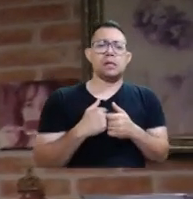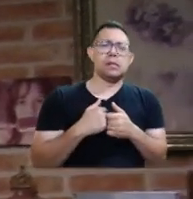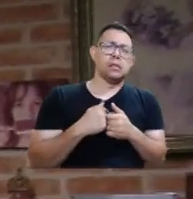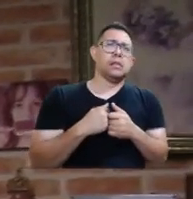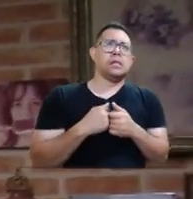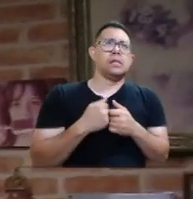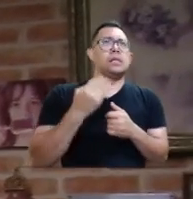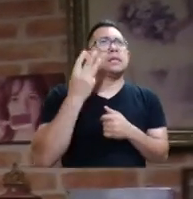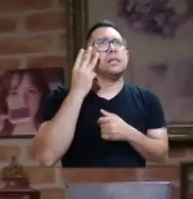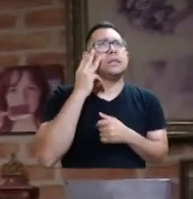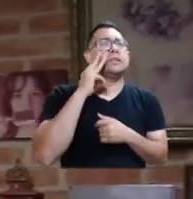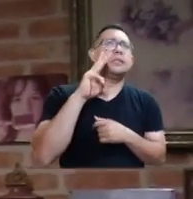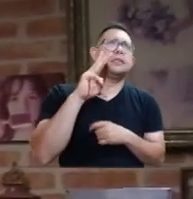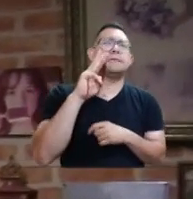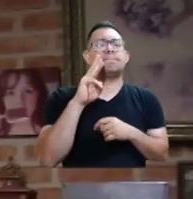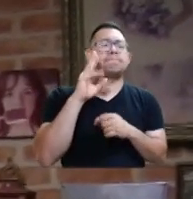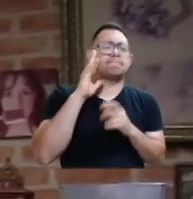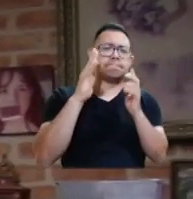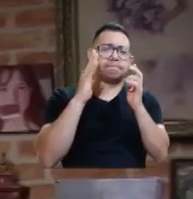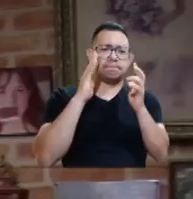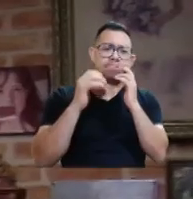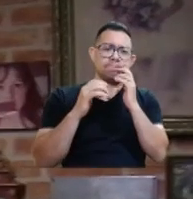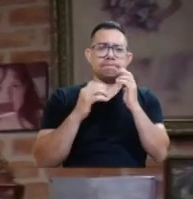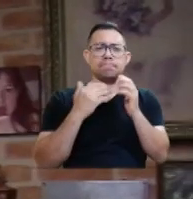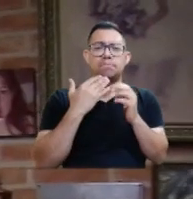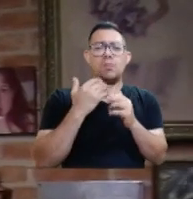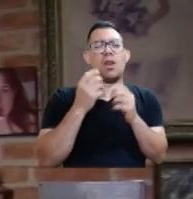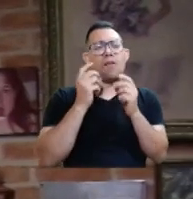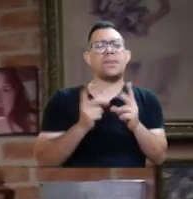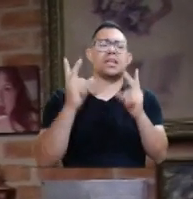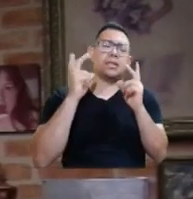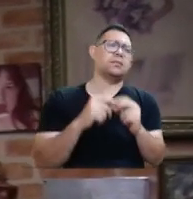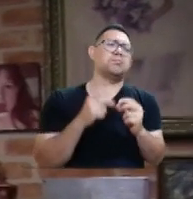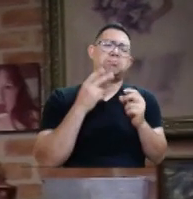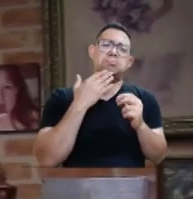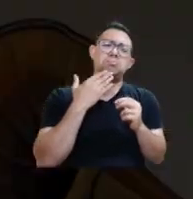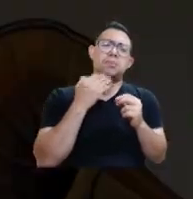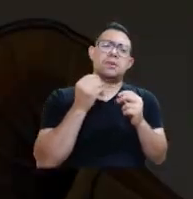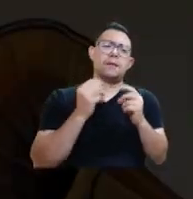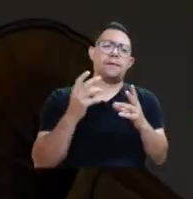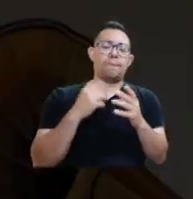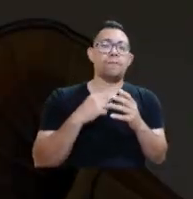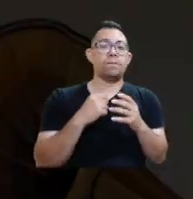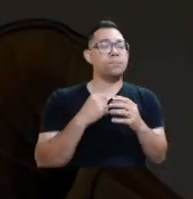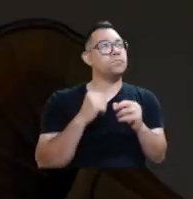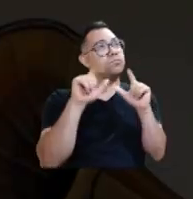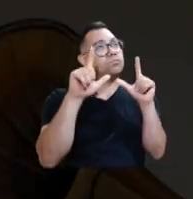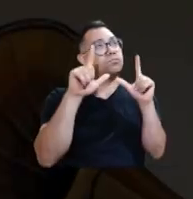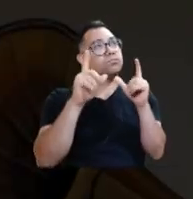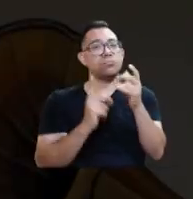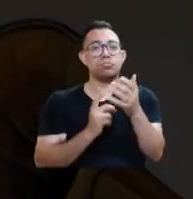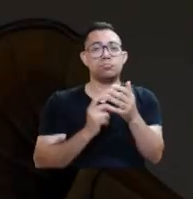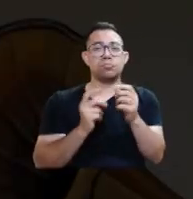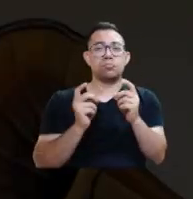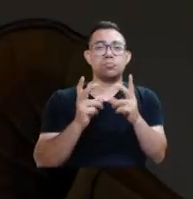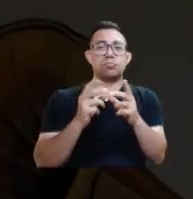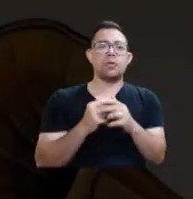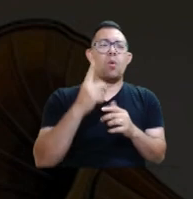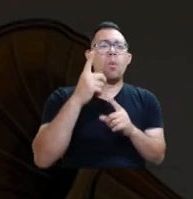Aí, ficamos uns 2 ou 3 dias pensando. Concluímos que era melhor vender. Pus à